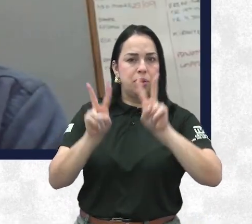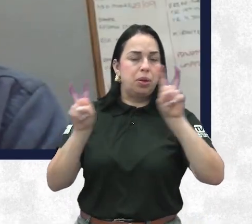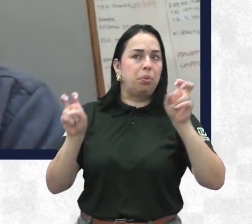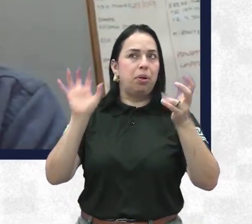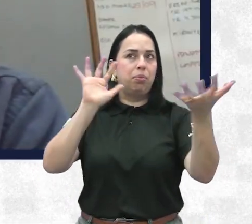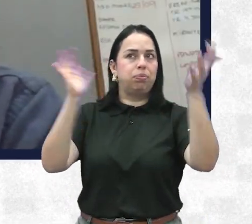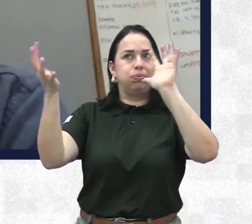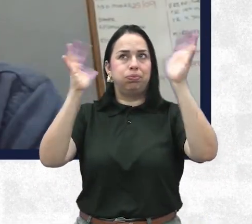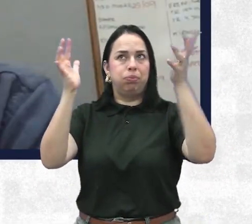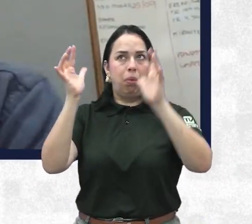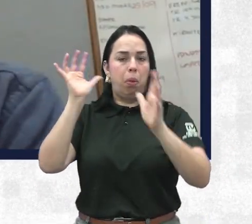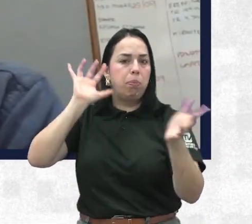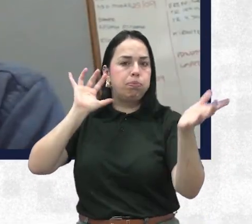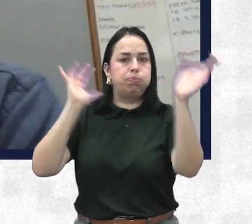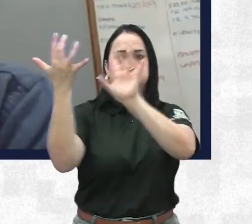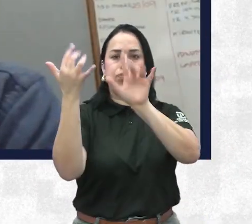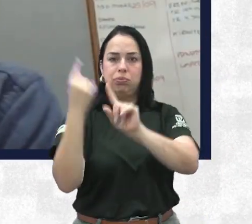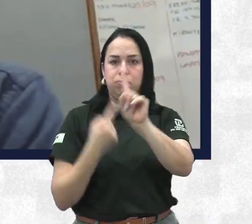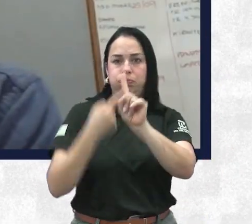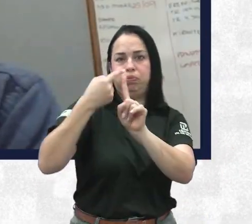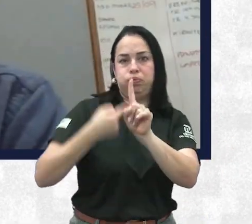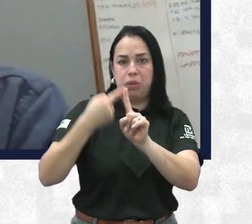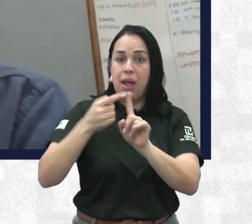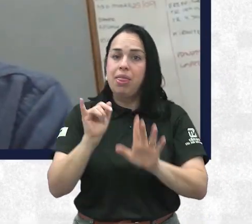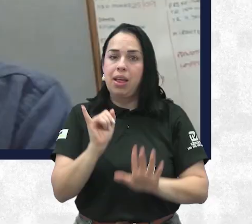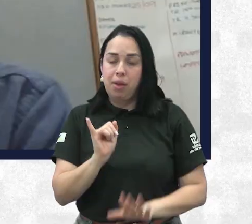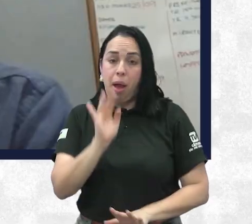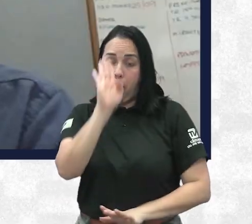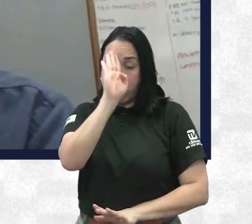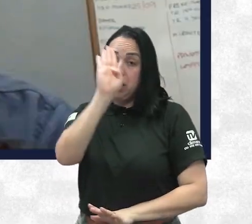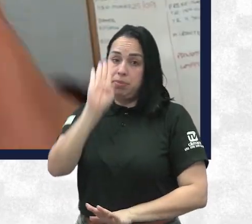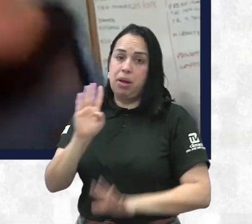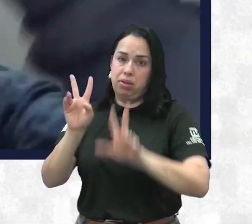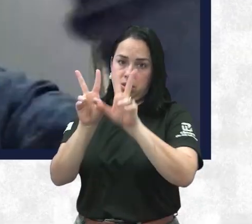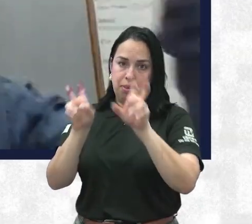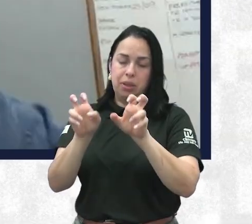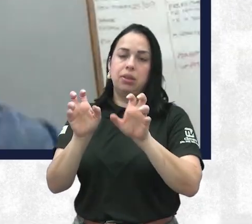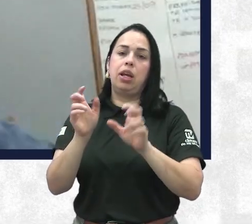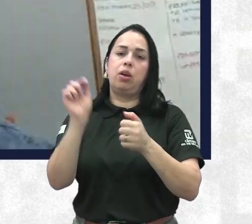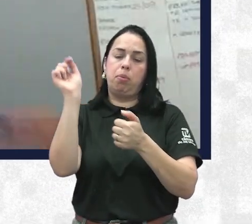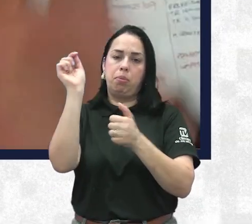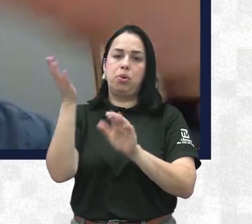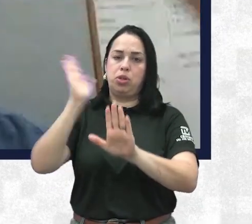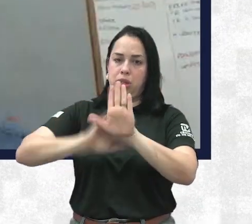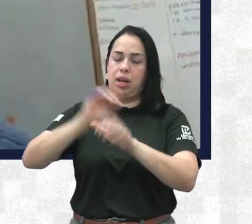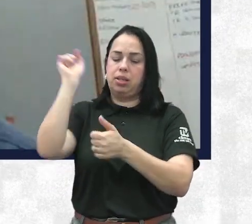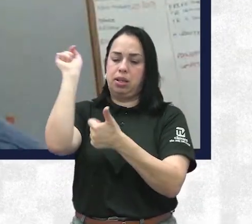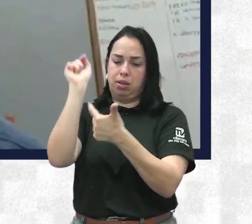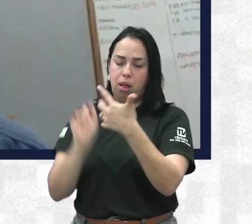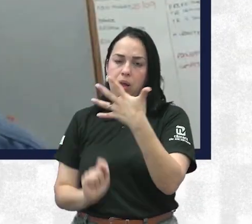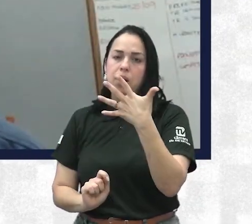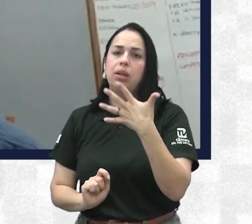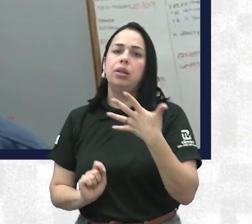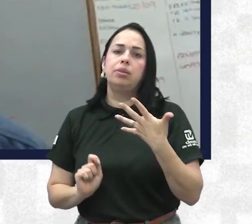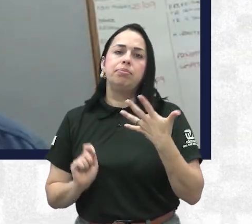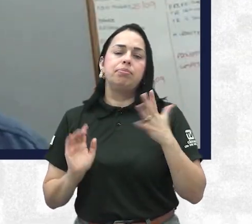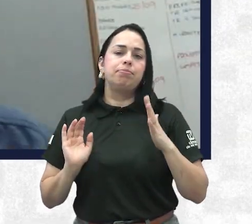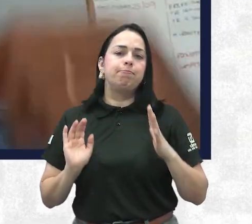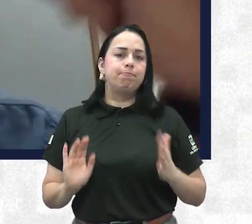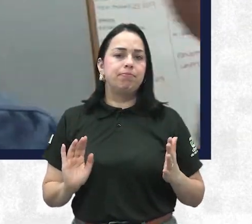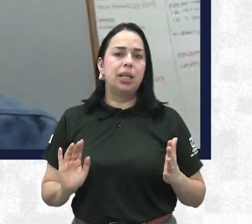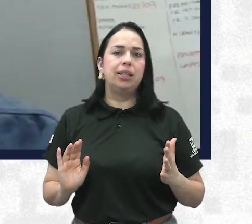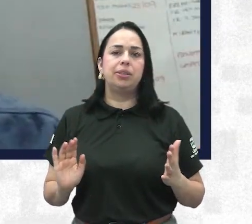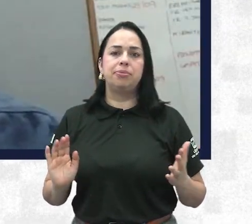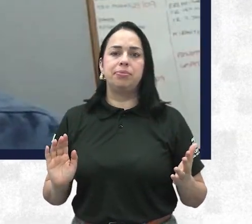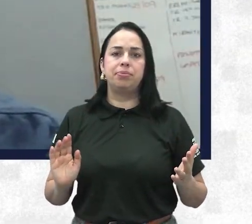sobre mudanças climáticas, né? Assim, o principal tema, não que não vai abordar tudo o que a gente está falando,